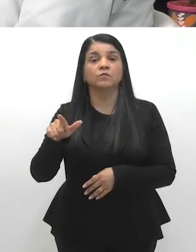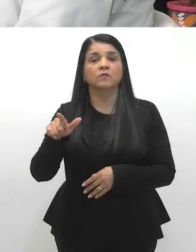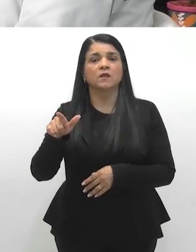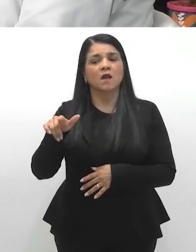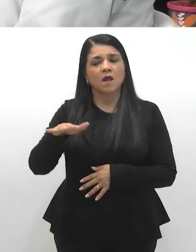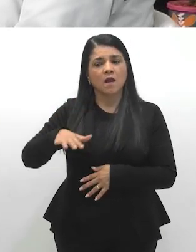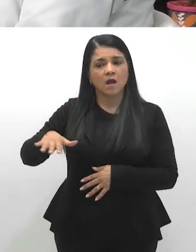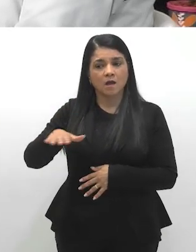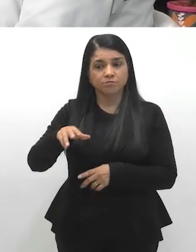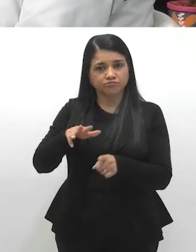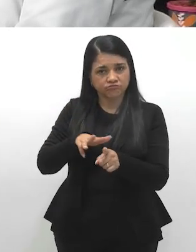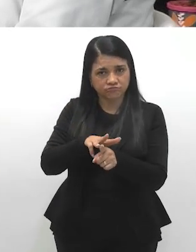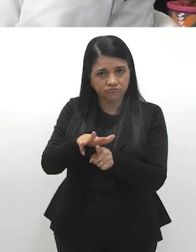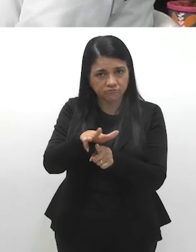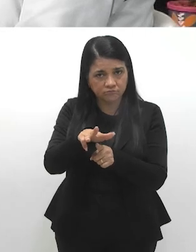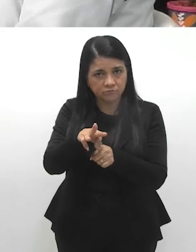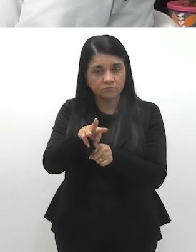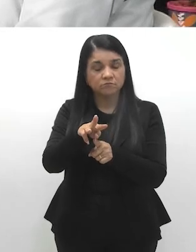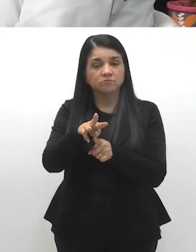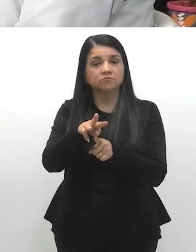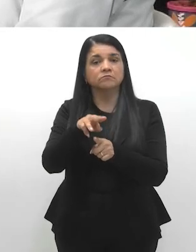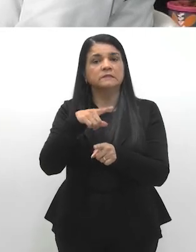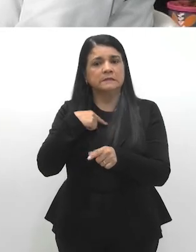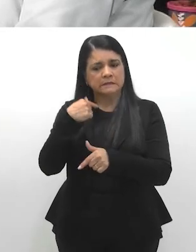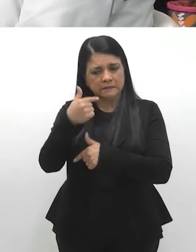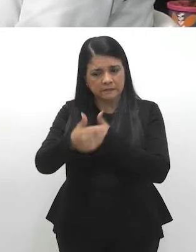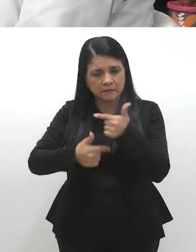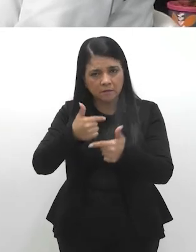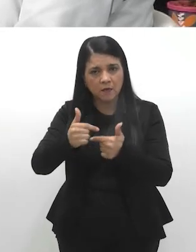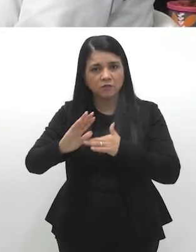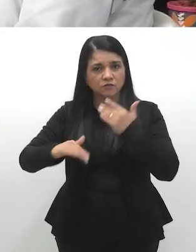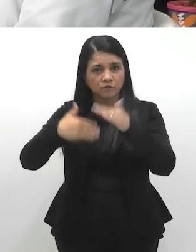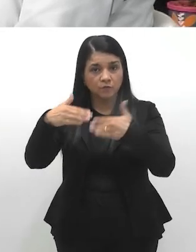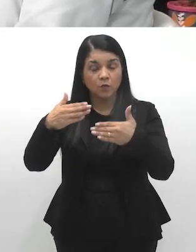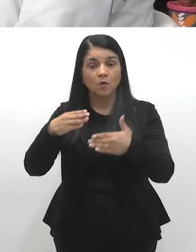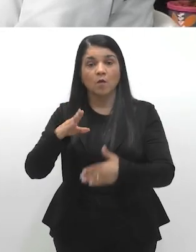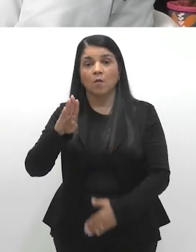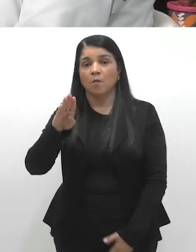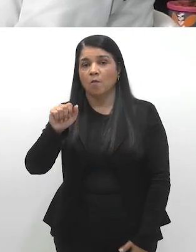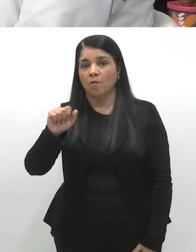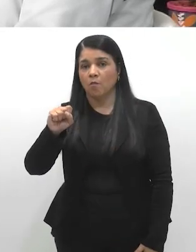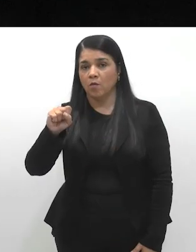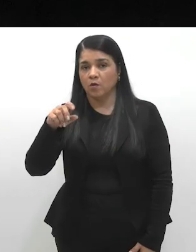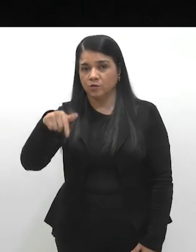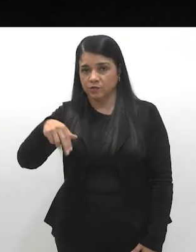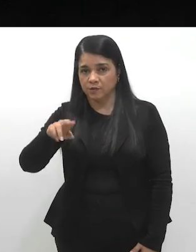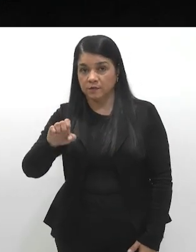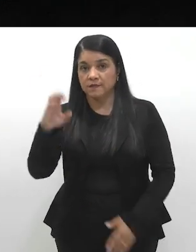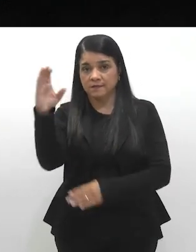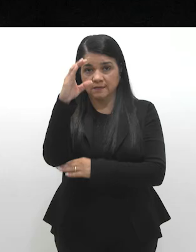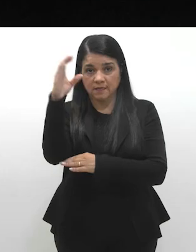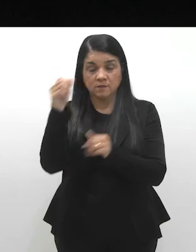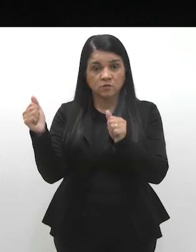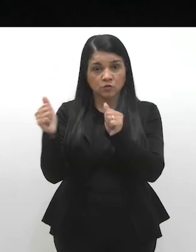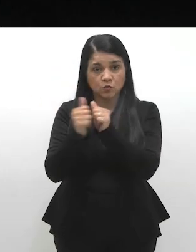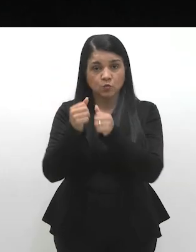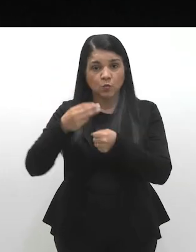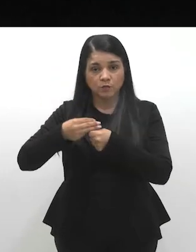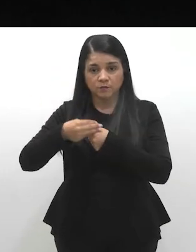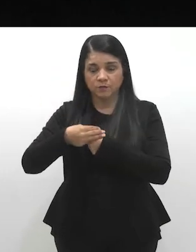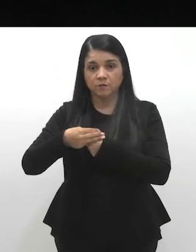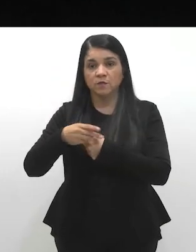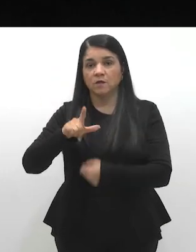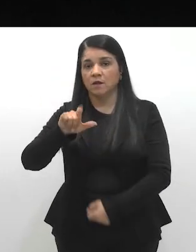nosso campus em Três Rios também nós estamos fazendo um trabalho de desenvolvimento do Bosque da Ciência, junto com o município de